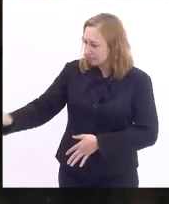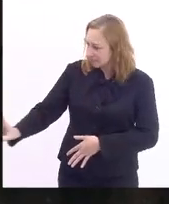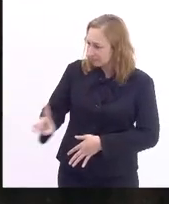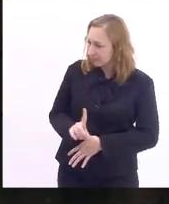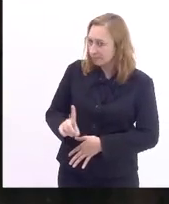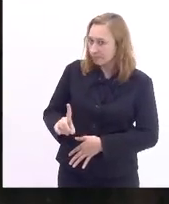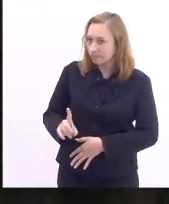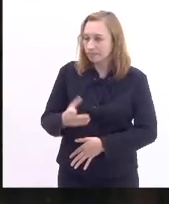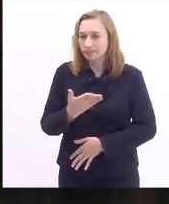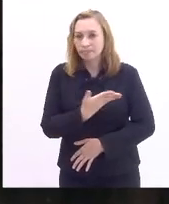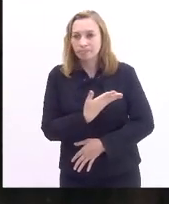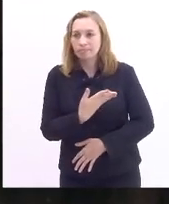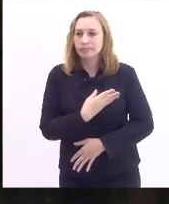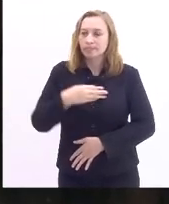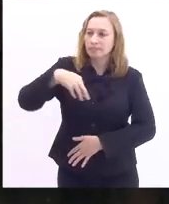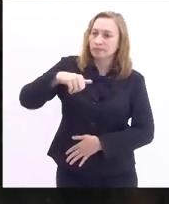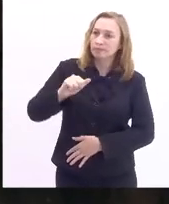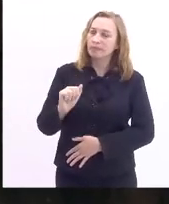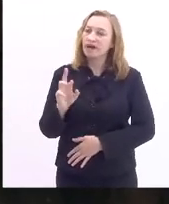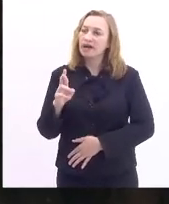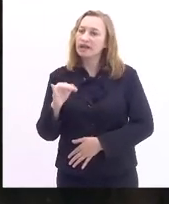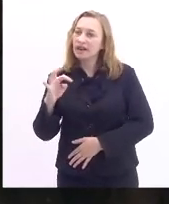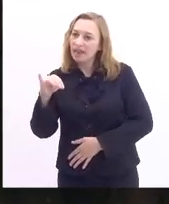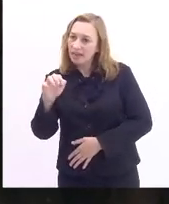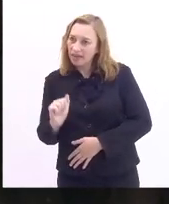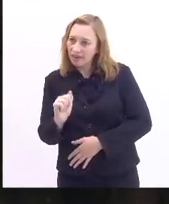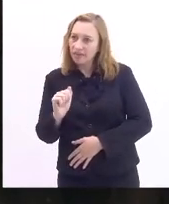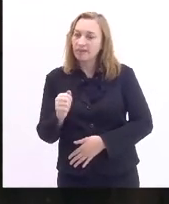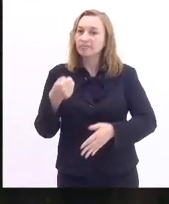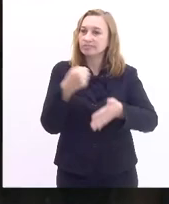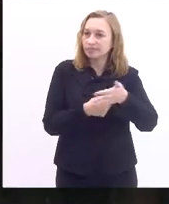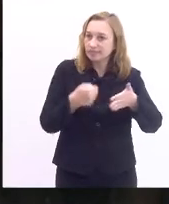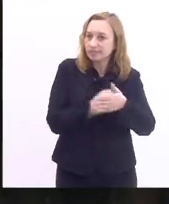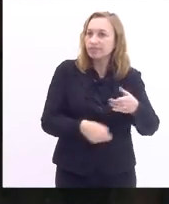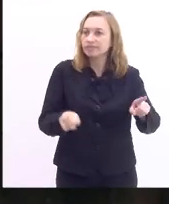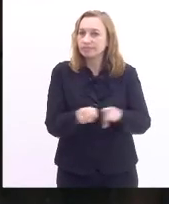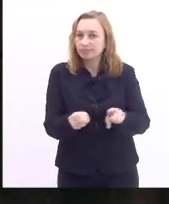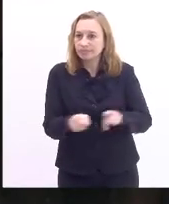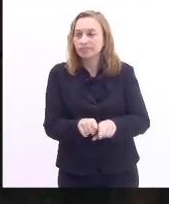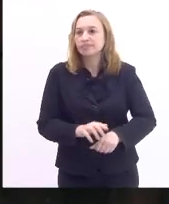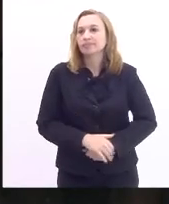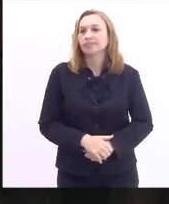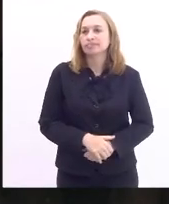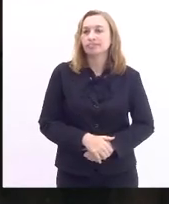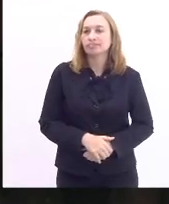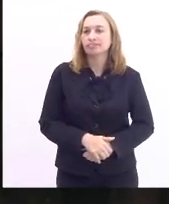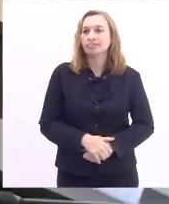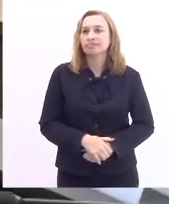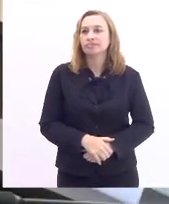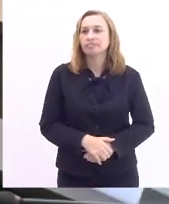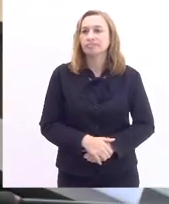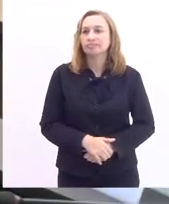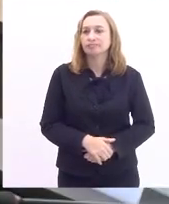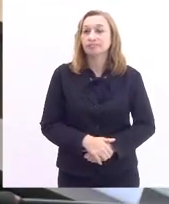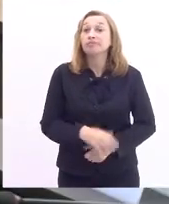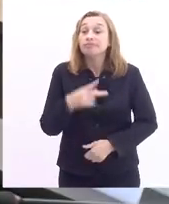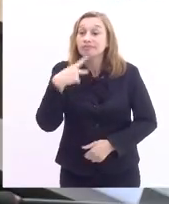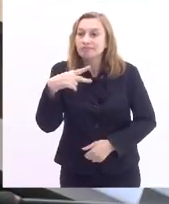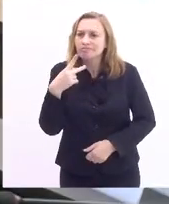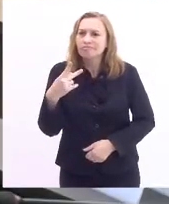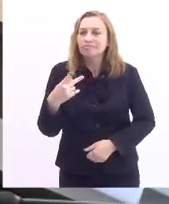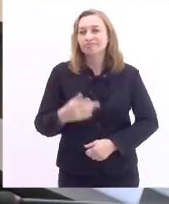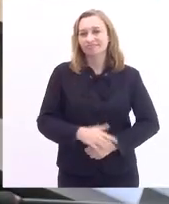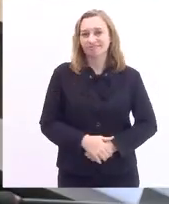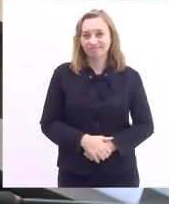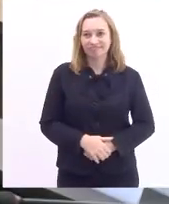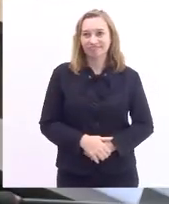de ver presente que acompanha mariléia é uma lutadora também Combatente conosco dizer que